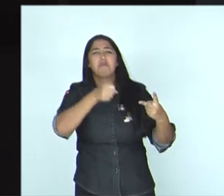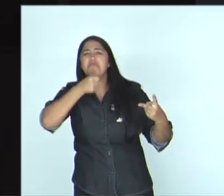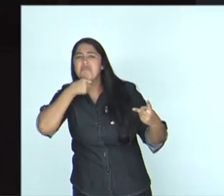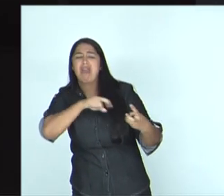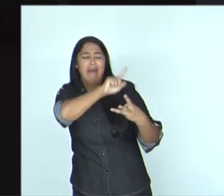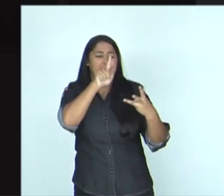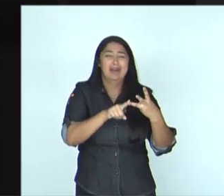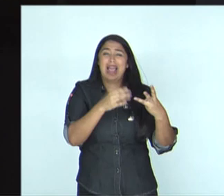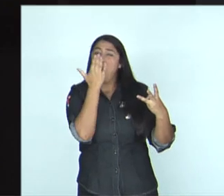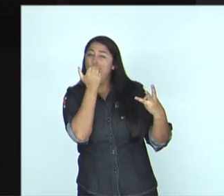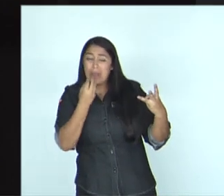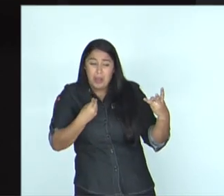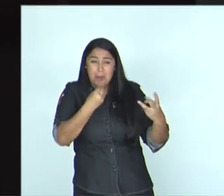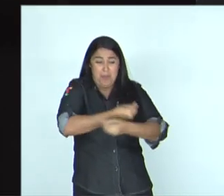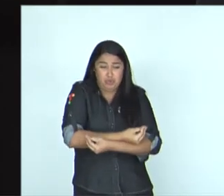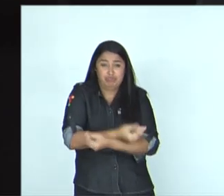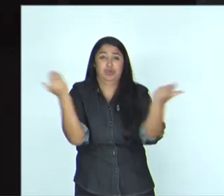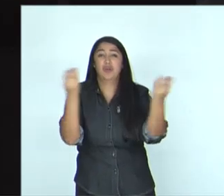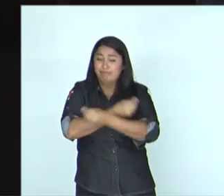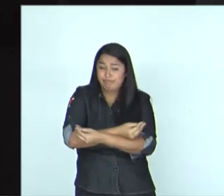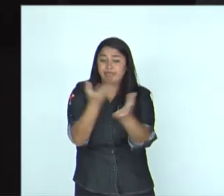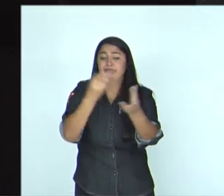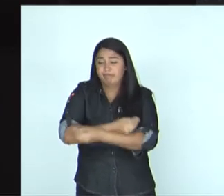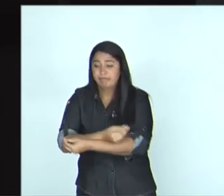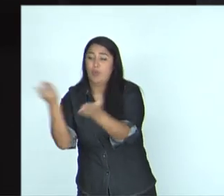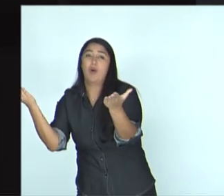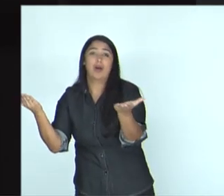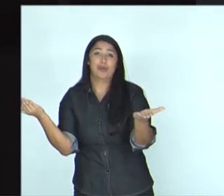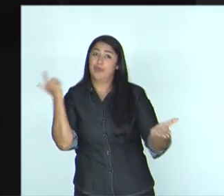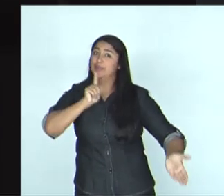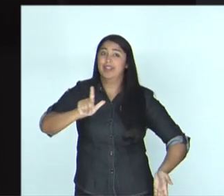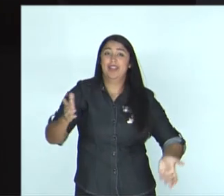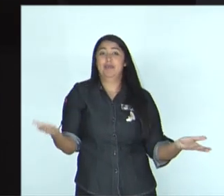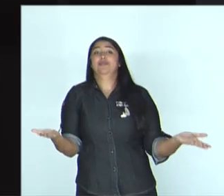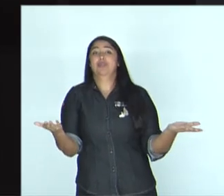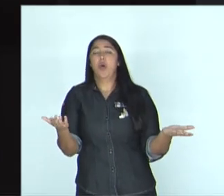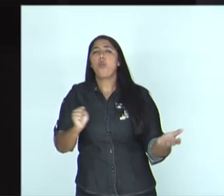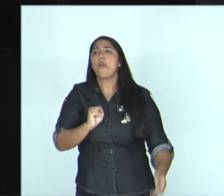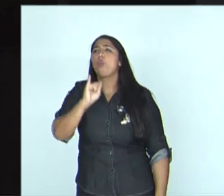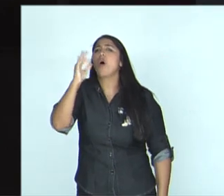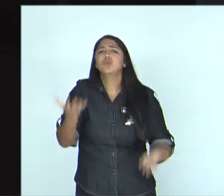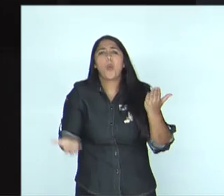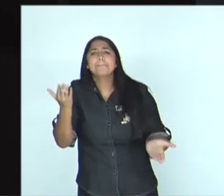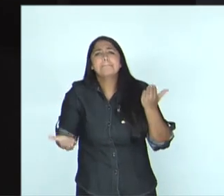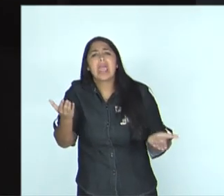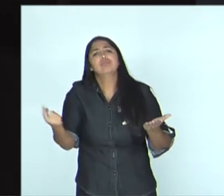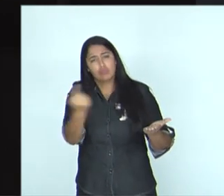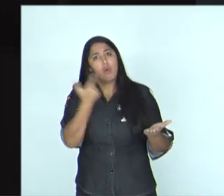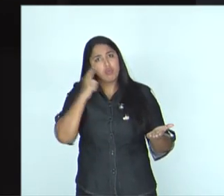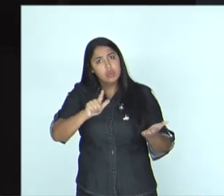distribuição de cesta básica. Eu já nem sei quantas toneladas a gente distribuiu, estou meio perdido. Se alguém tiver aí o número, depois me